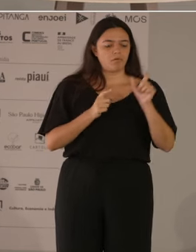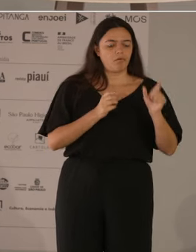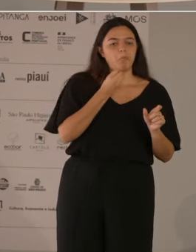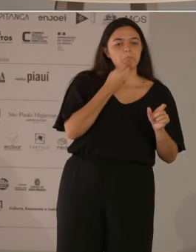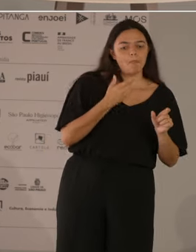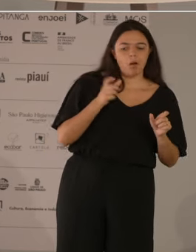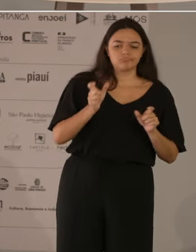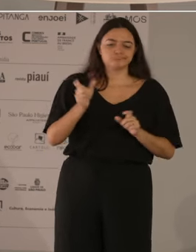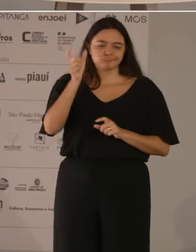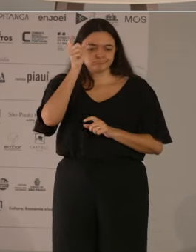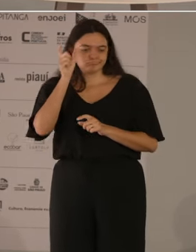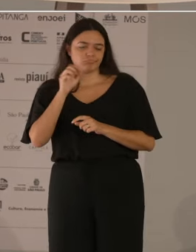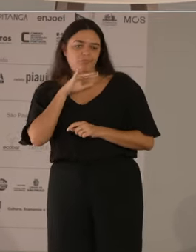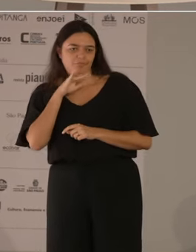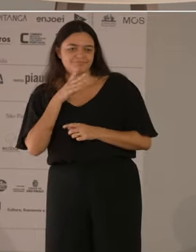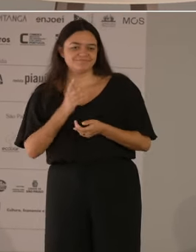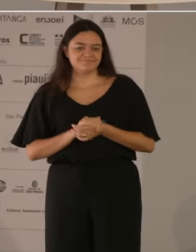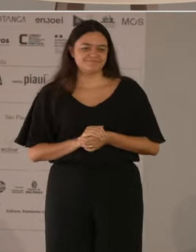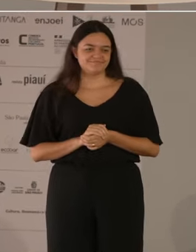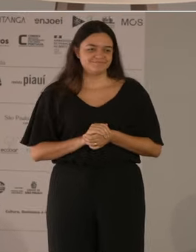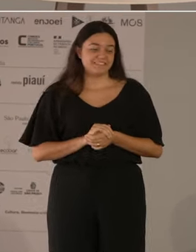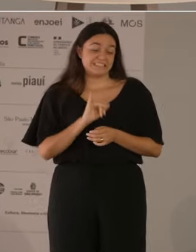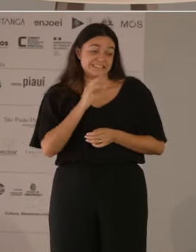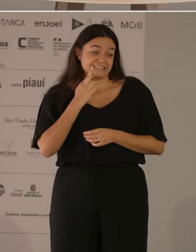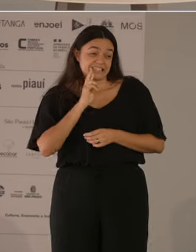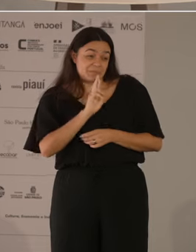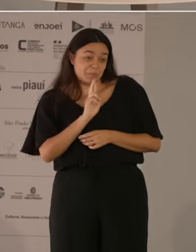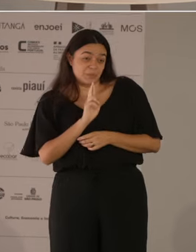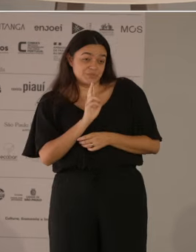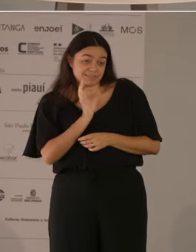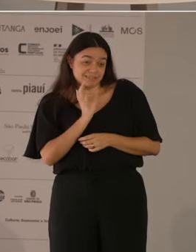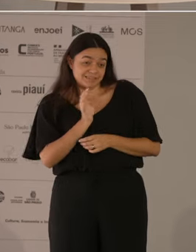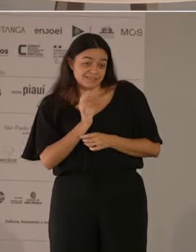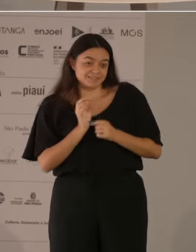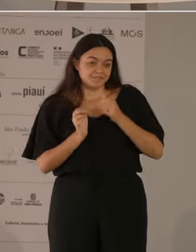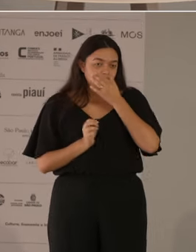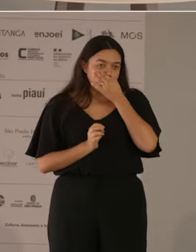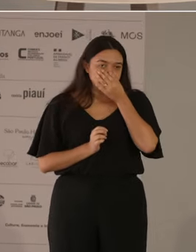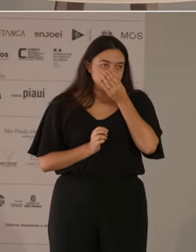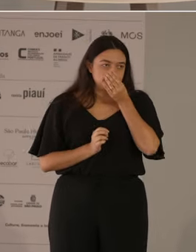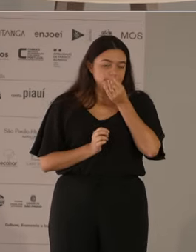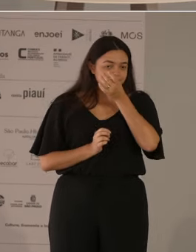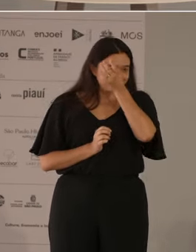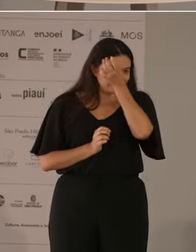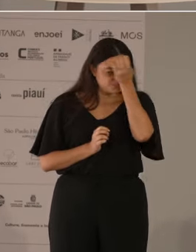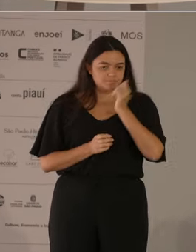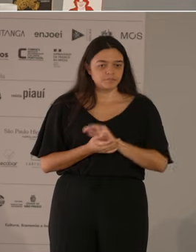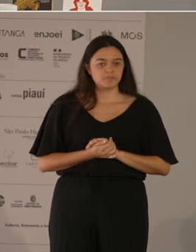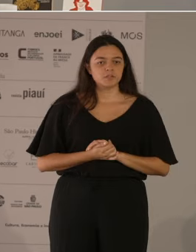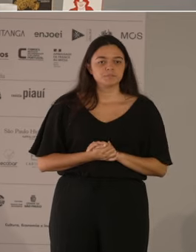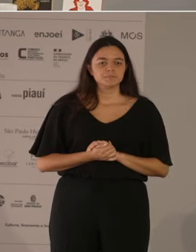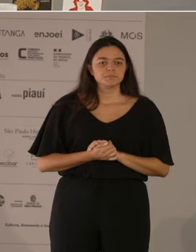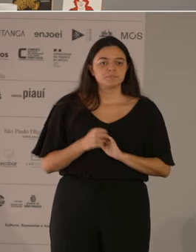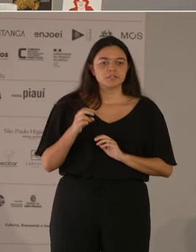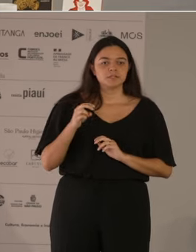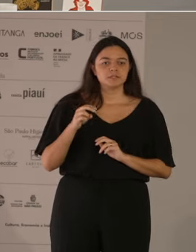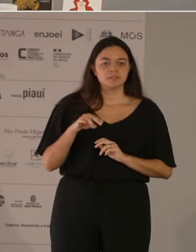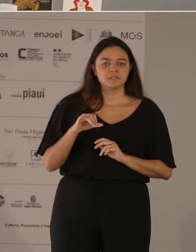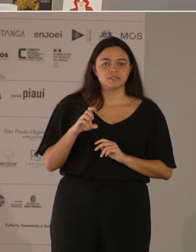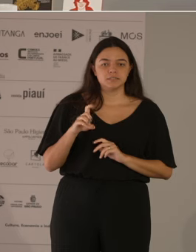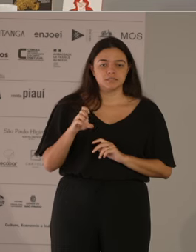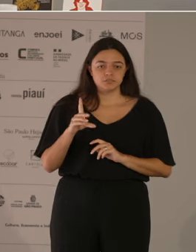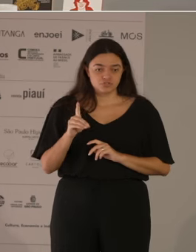também não é assim. Não sei se eu te respondi, mas, enfim. No caso da Nied, é interessante, né? Eu estive lá esse